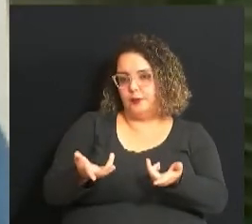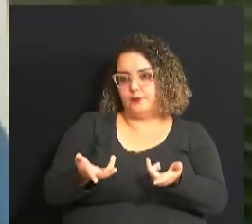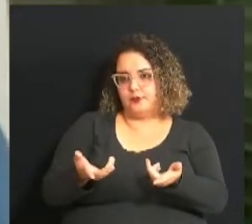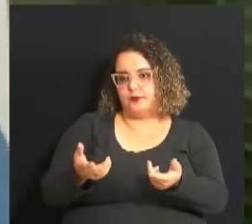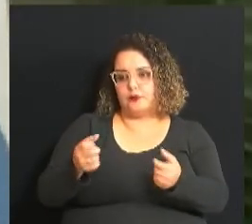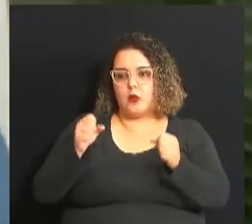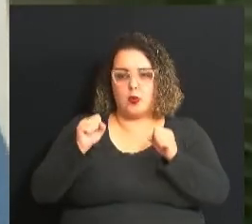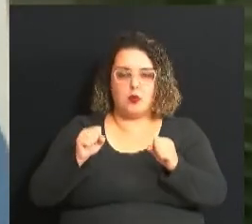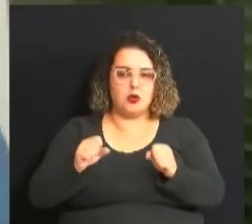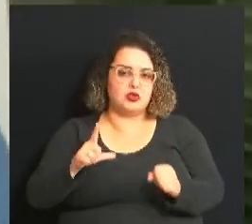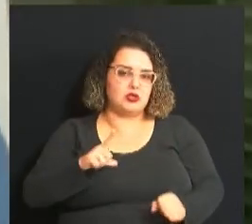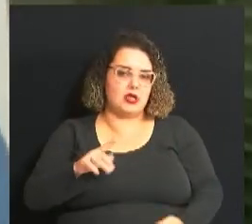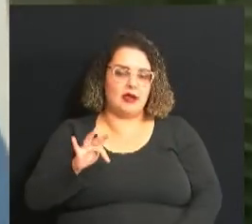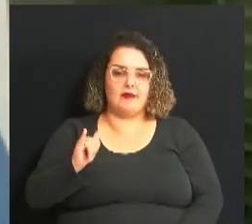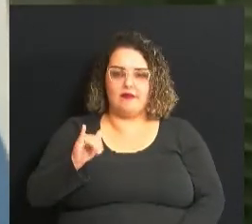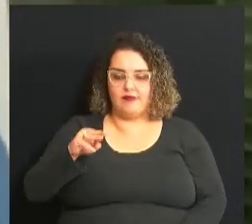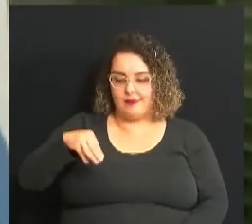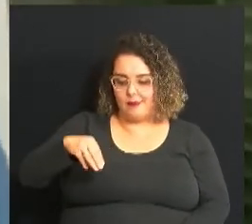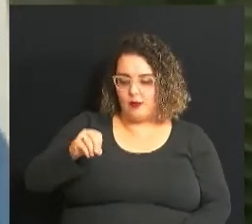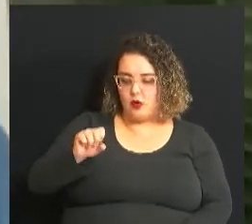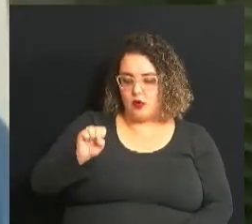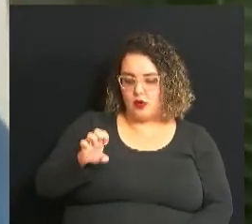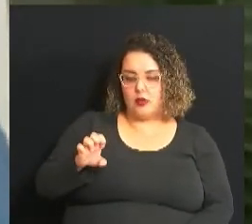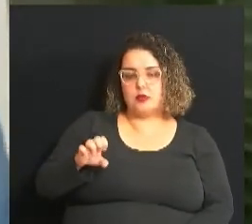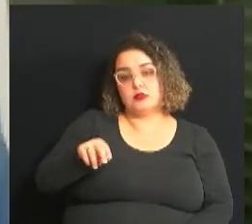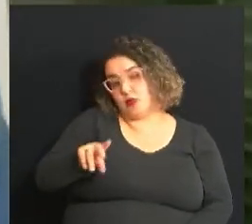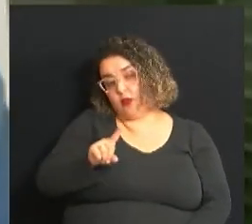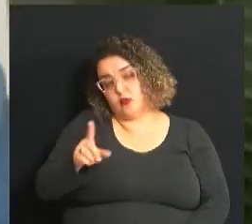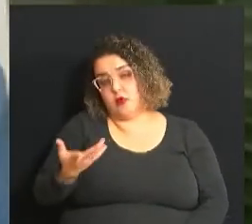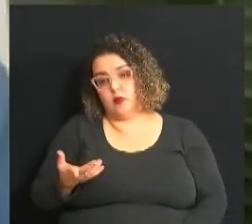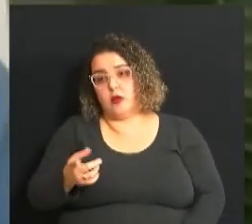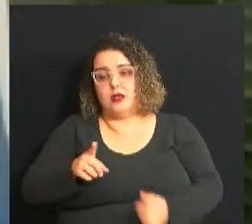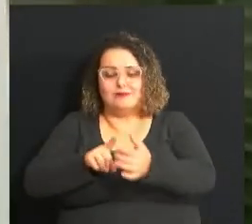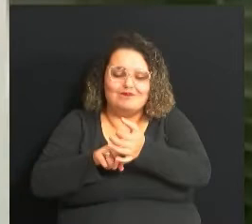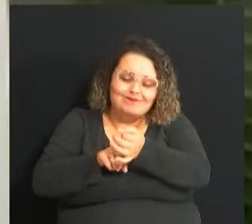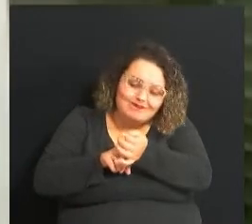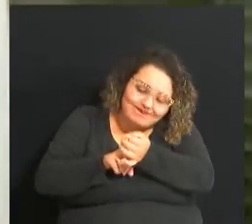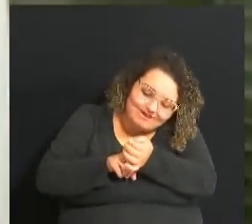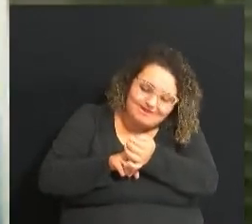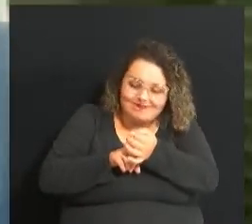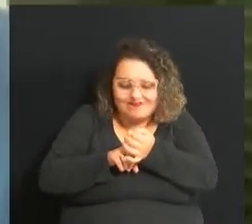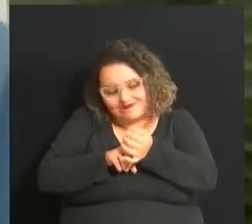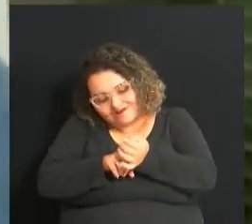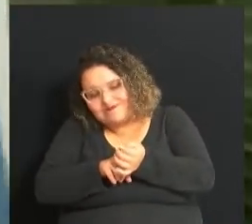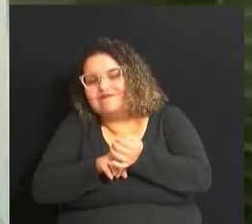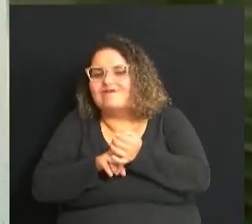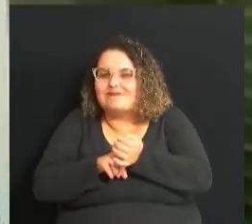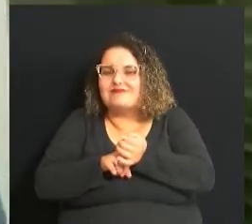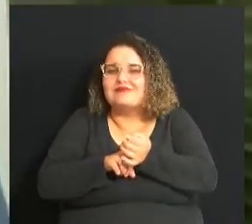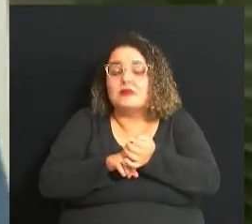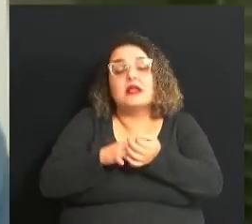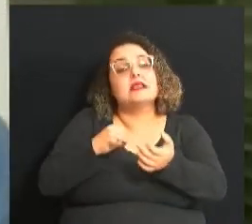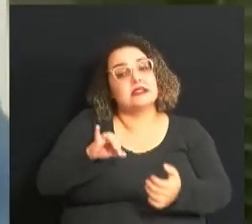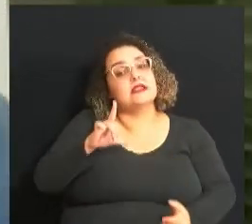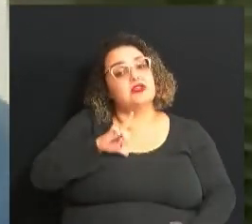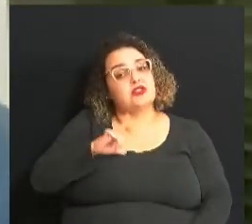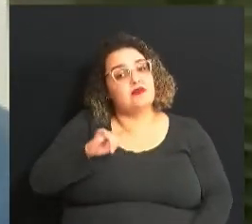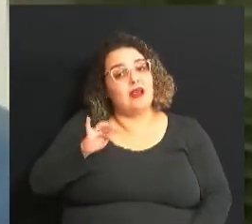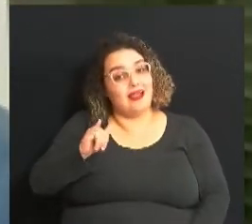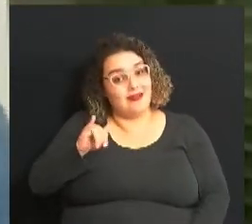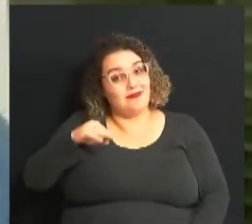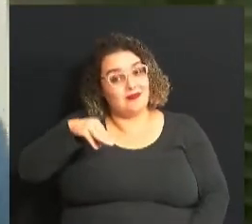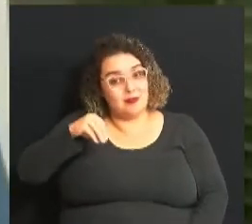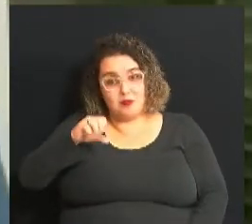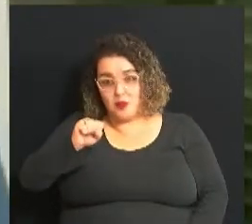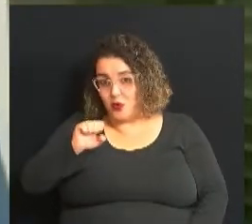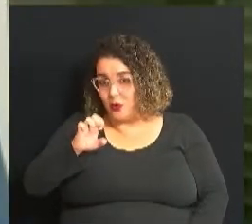da fimose ou não, quando ele não consegue expor a cabeça do pênis. Se tiver fimose, que é essa que eu digo verdadeira, não